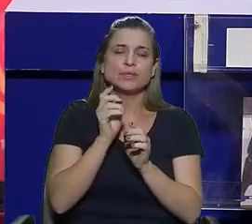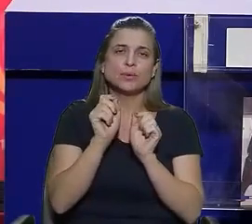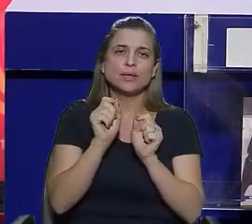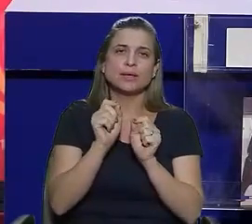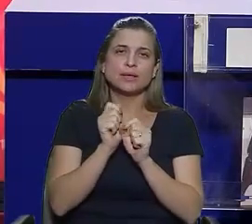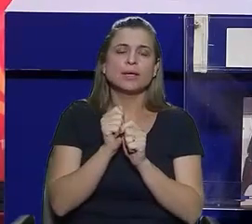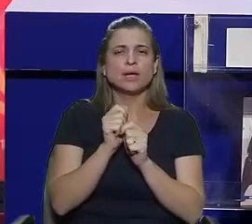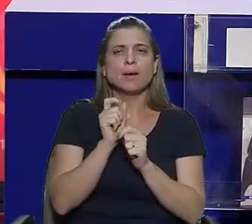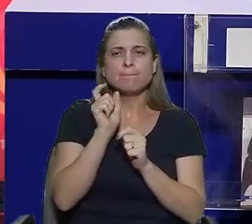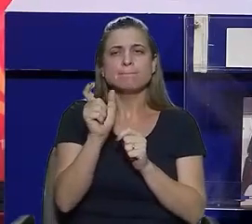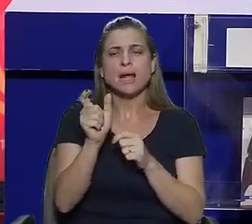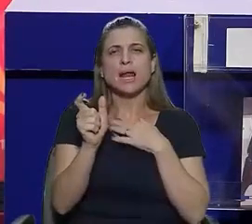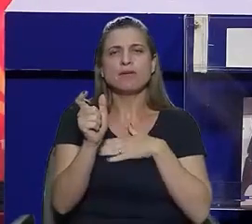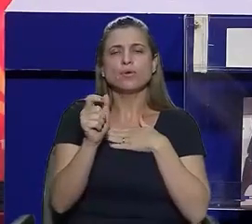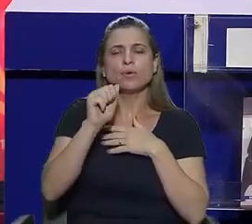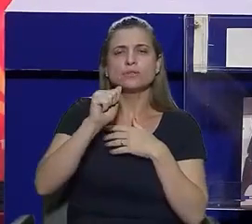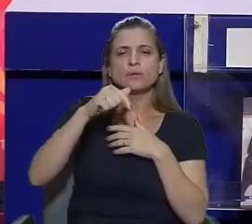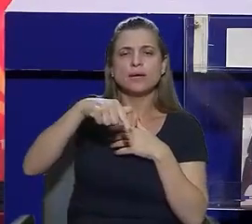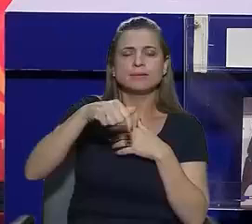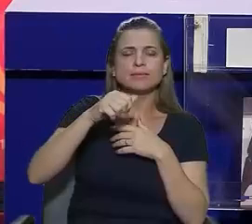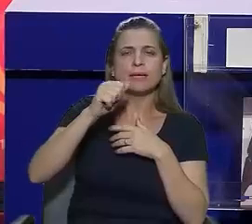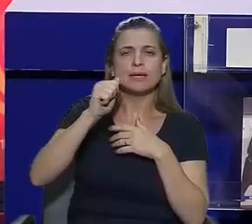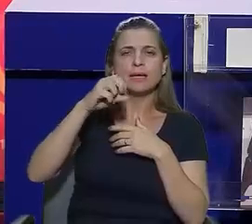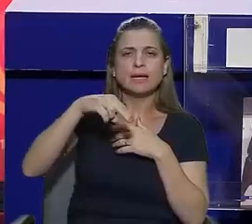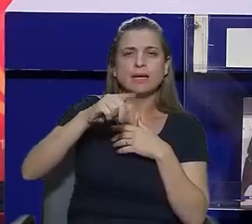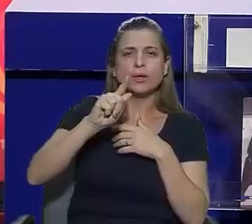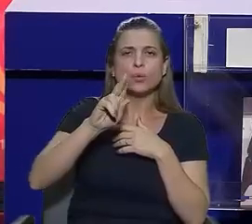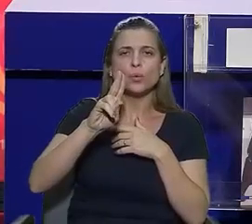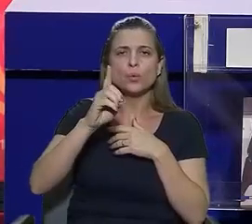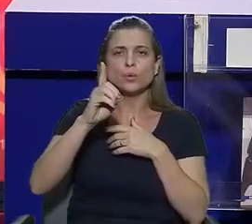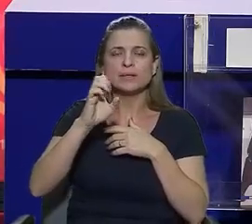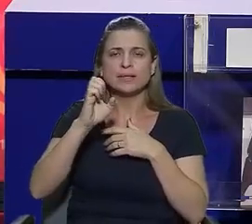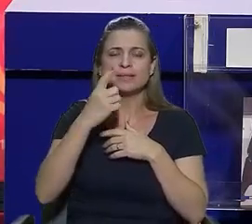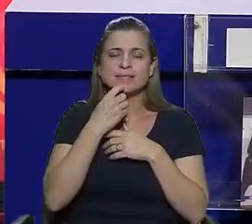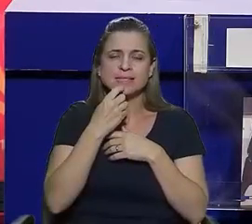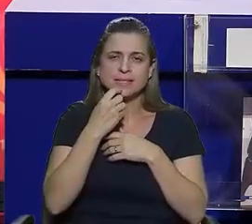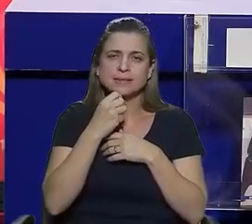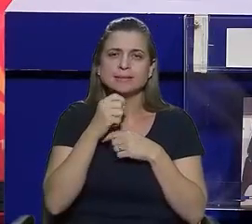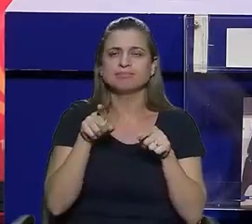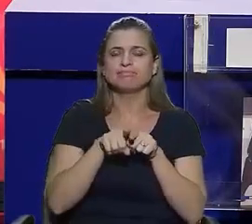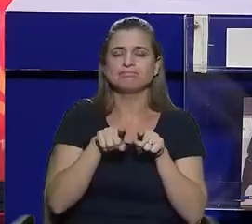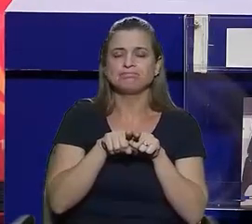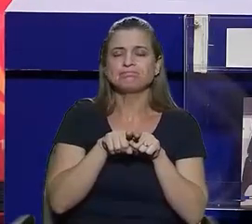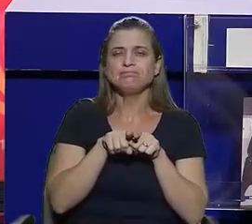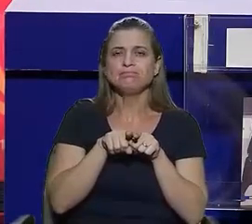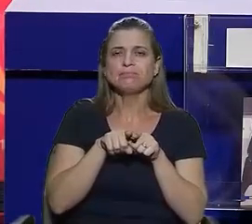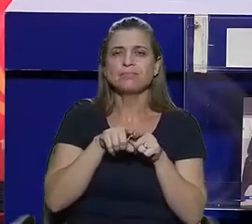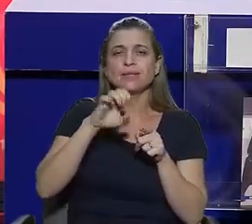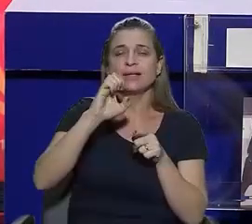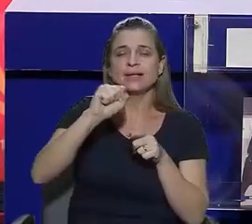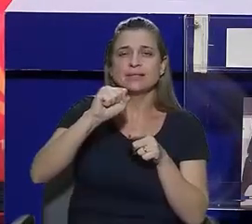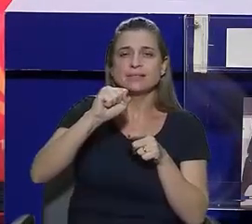de Sangue é um livro meu, onde angu está na palavra sangue, nossos ossos, e escalavra, vi que o calar